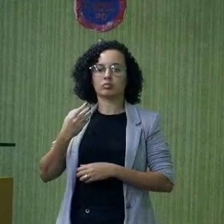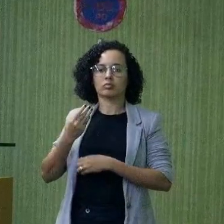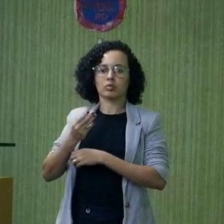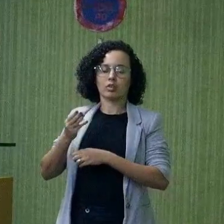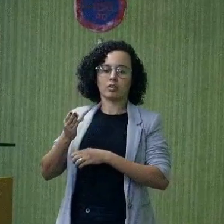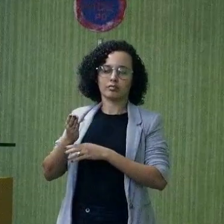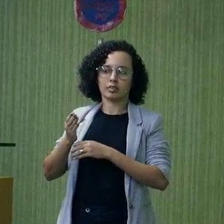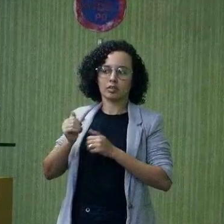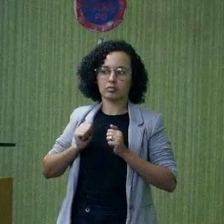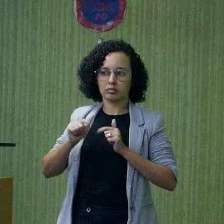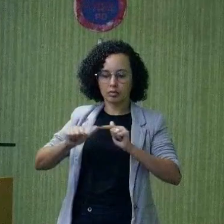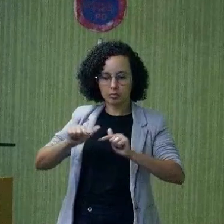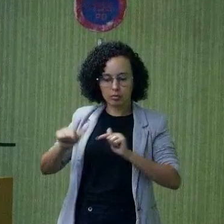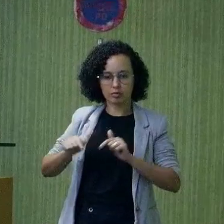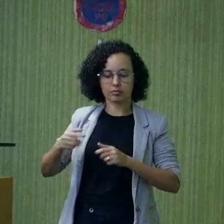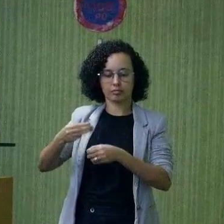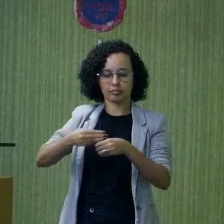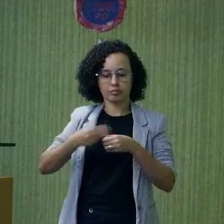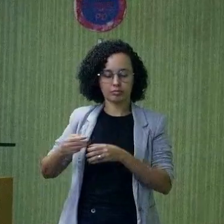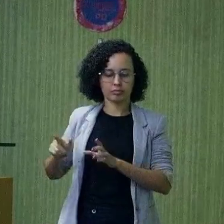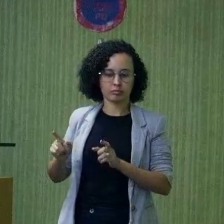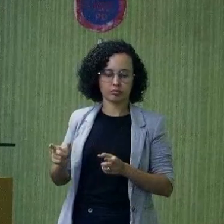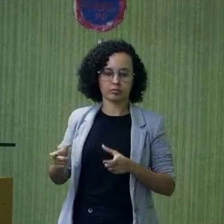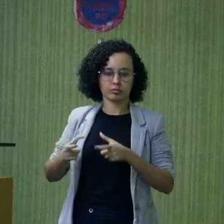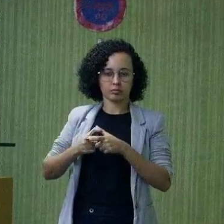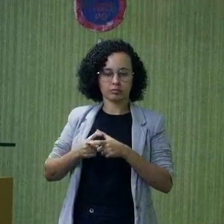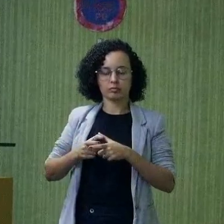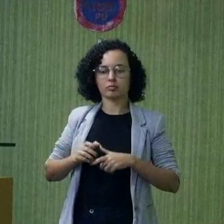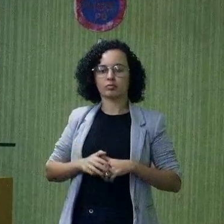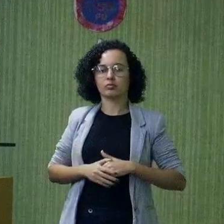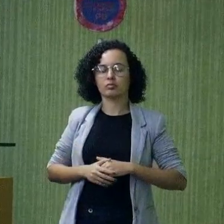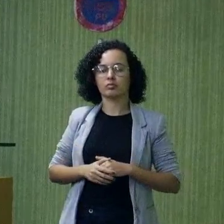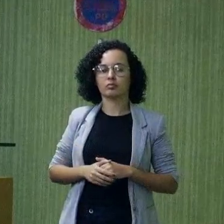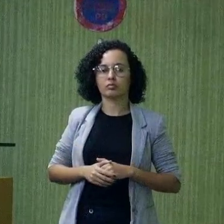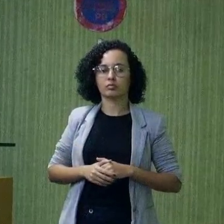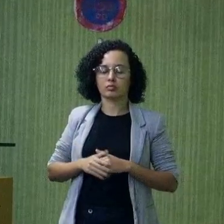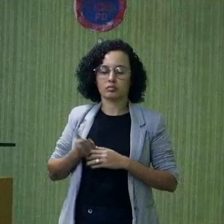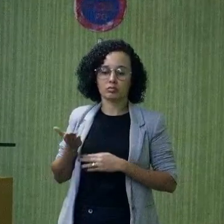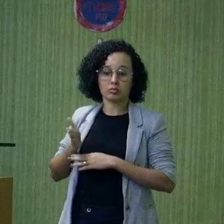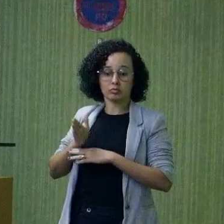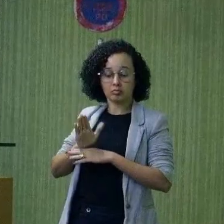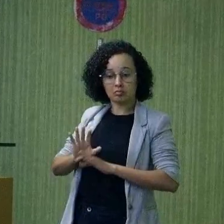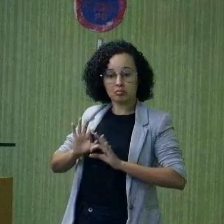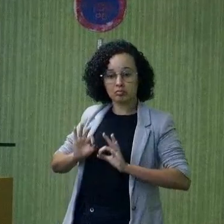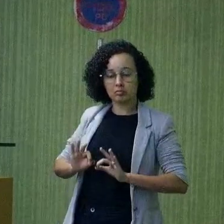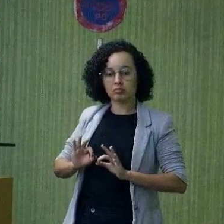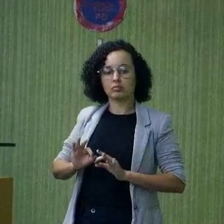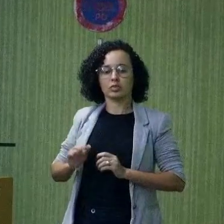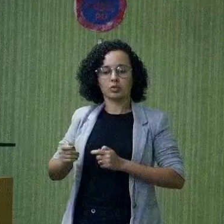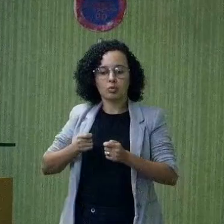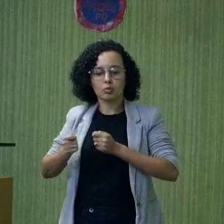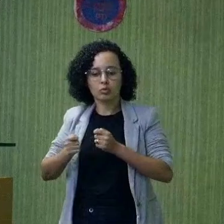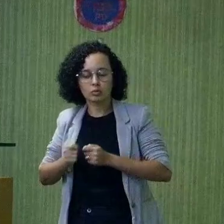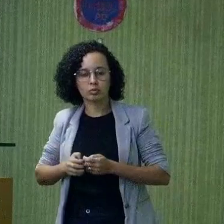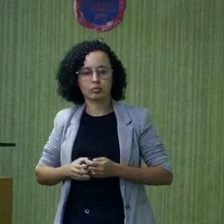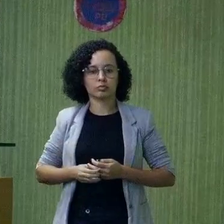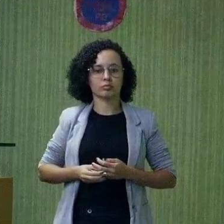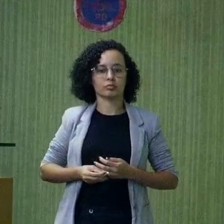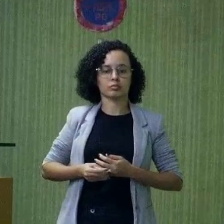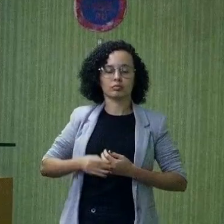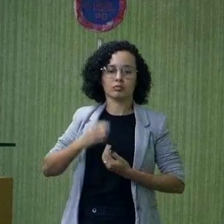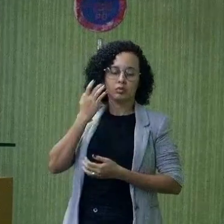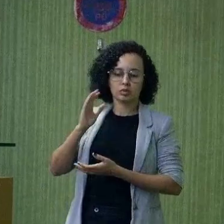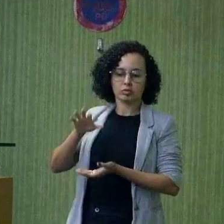plano Municipal isso fique mais fácil ver essa visualização né e ajuda muito tá fazendo esse esse controle eu acho que os caos de